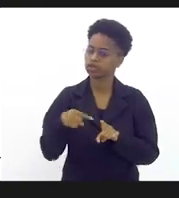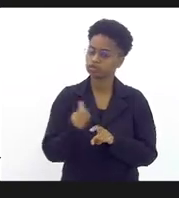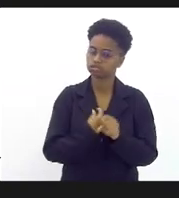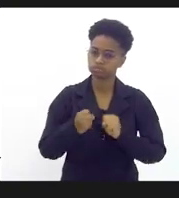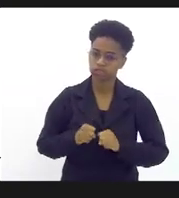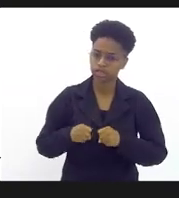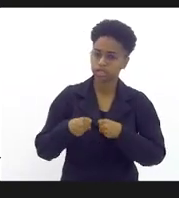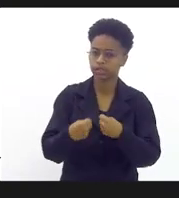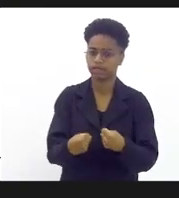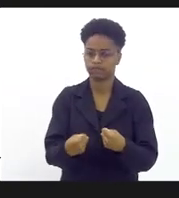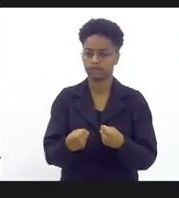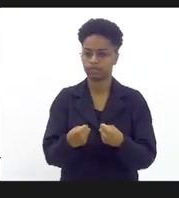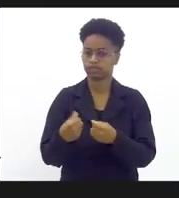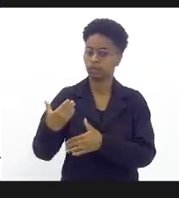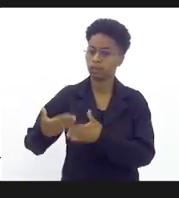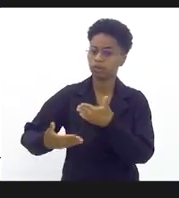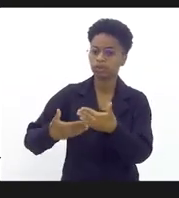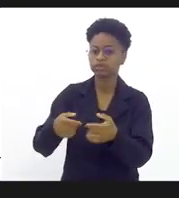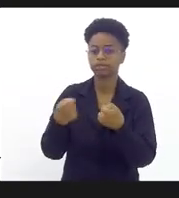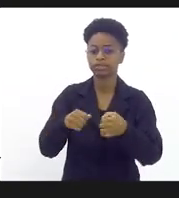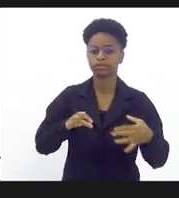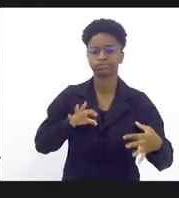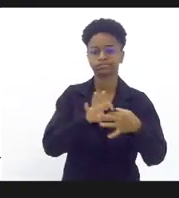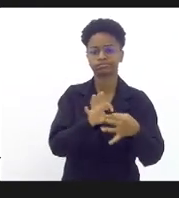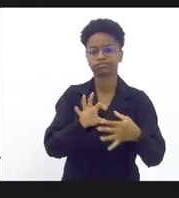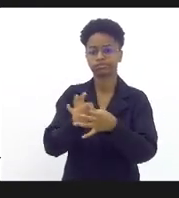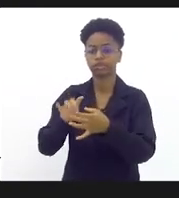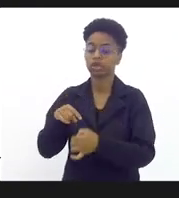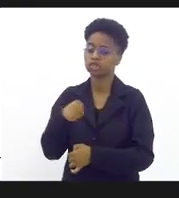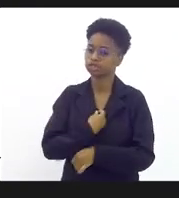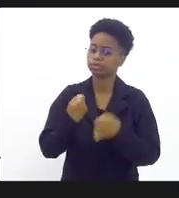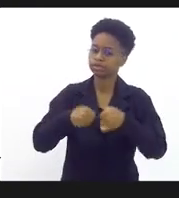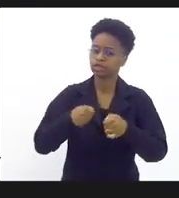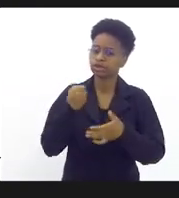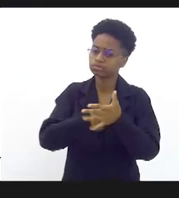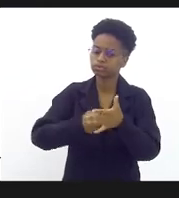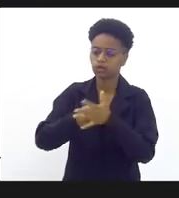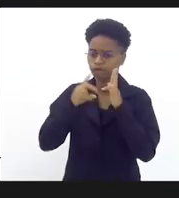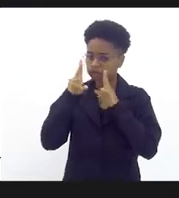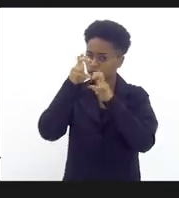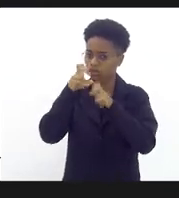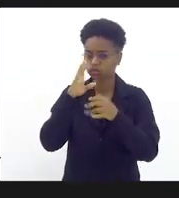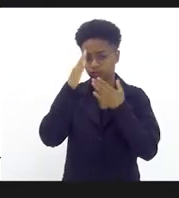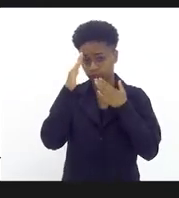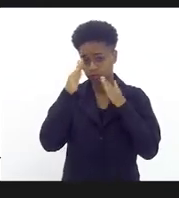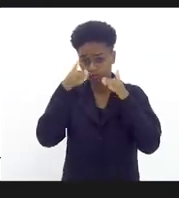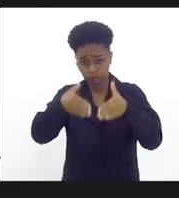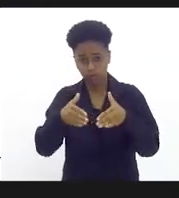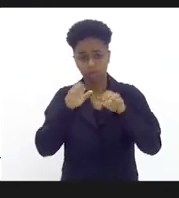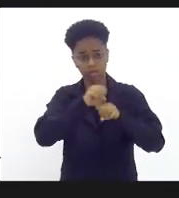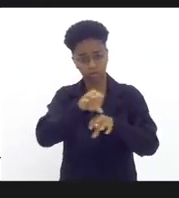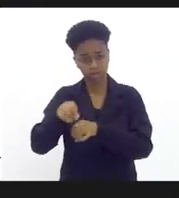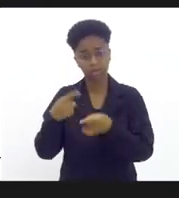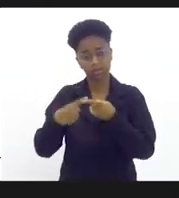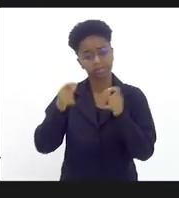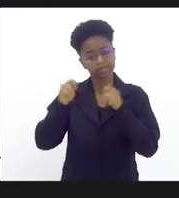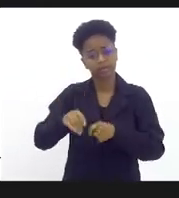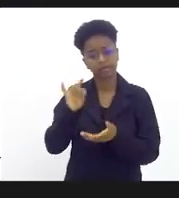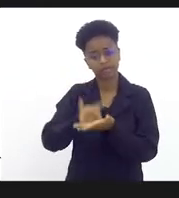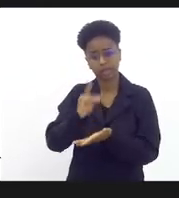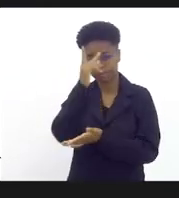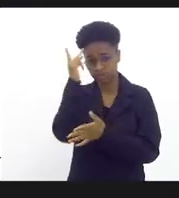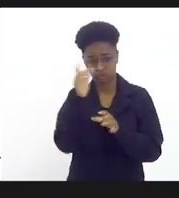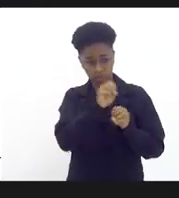que o processo seja integrado. A gente precisa fazer uma luta forte pela educação, para que os nossos educadores estejam prontos